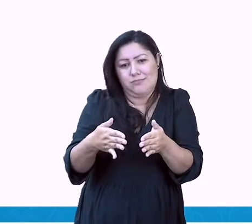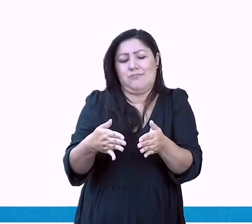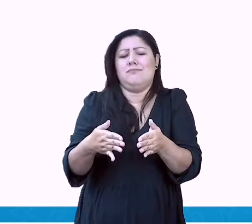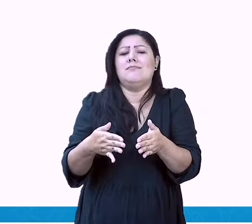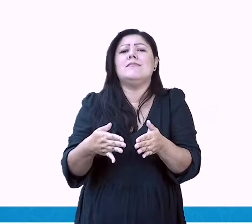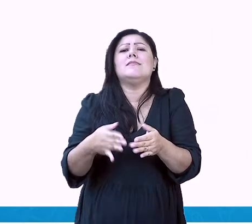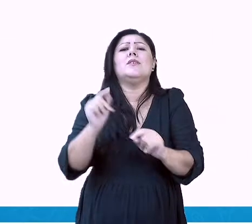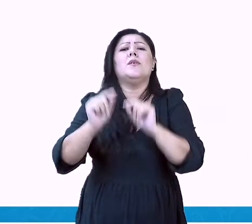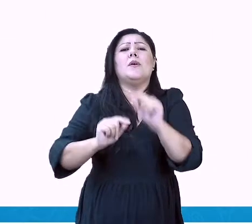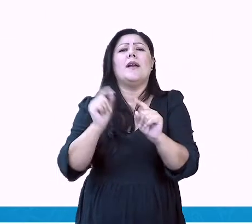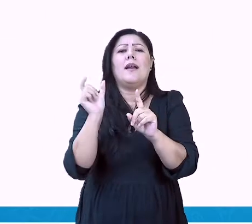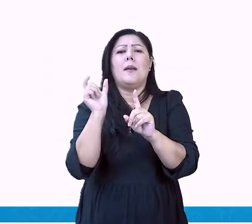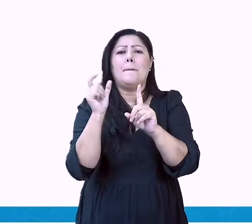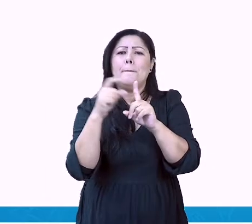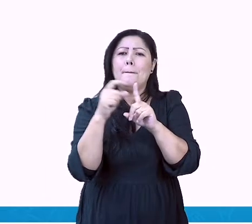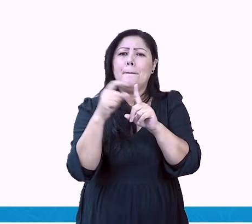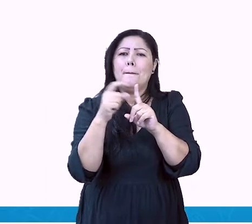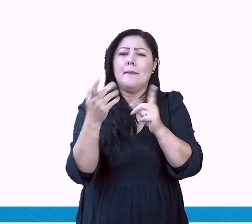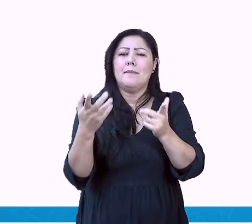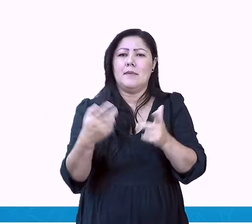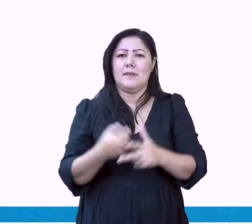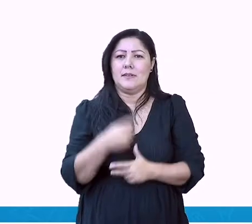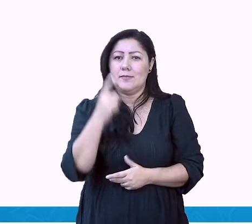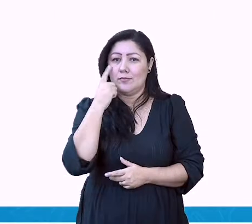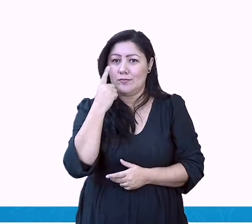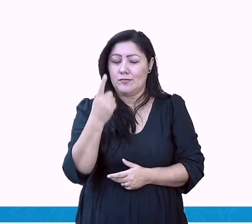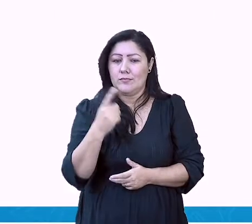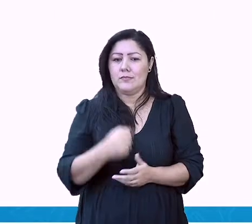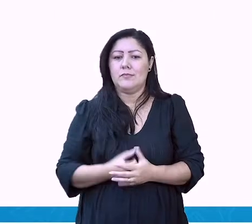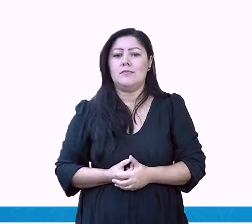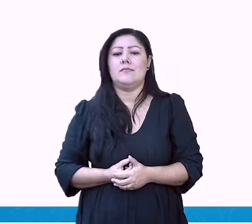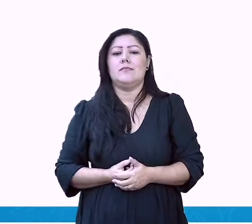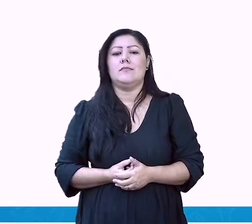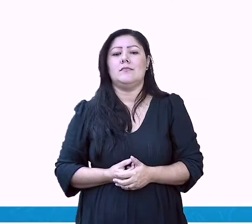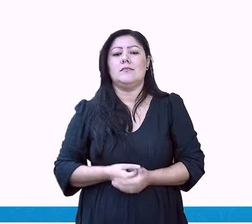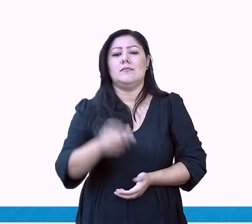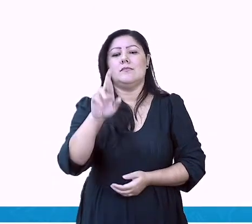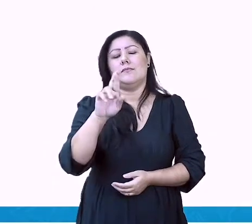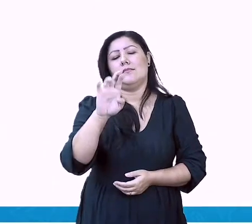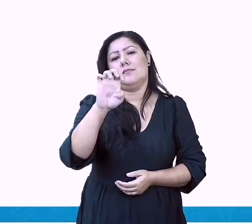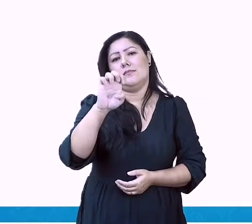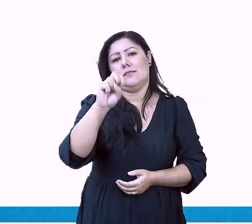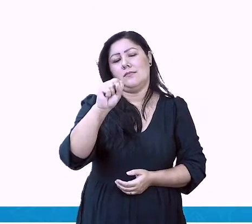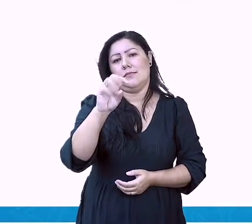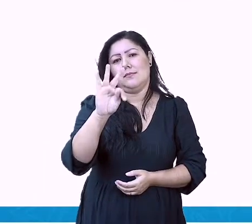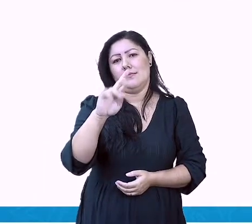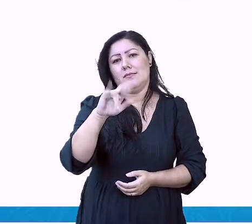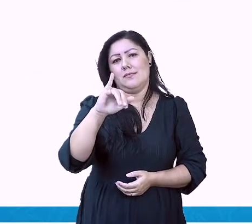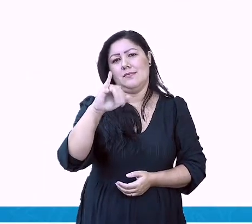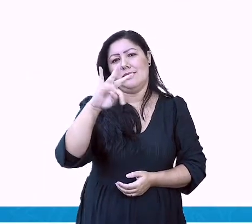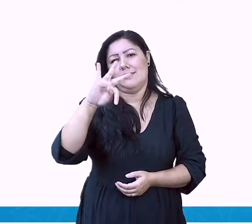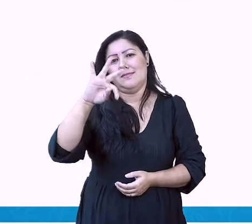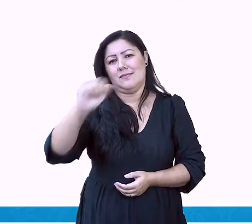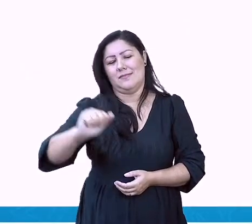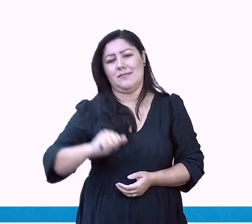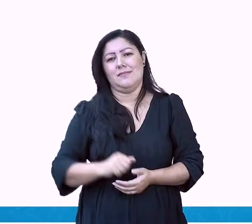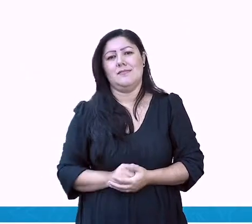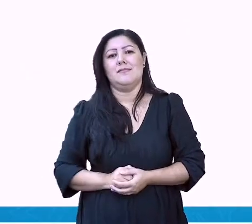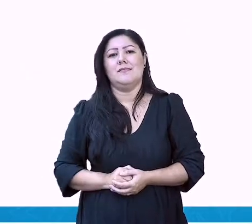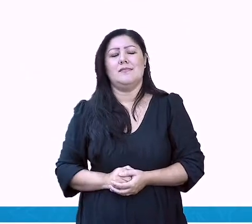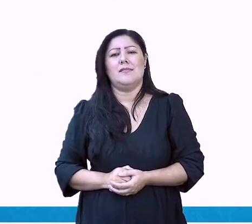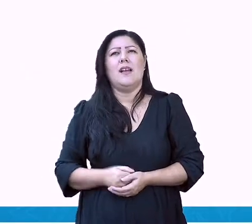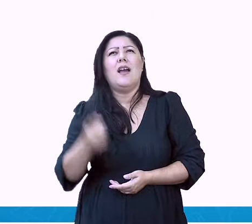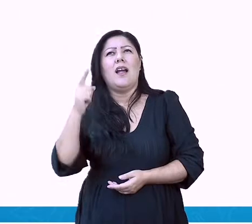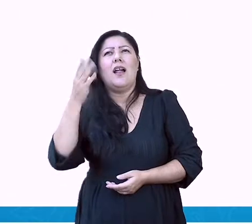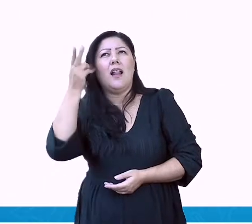palavrinha eu quero que vocês observem. Lembra que eu falei, quando falei da